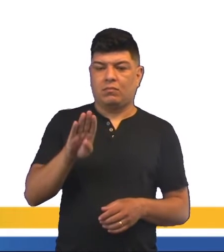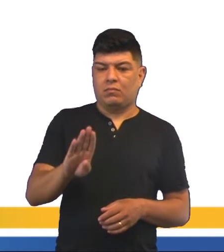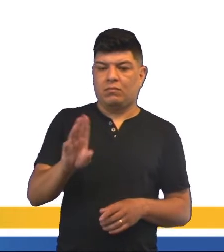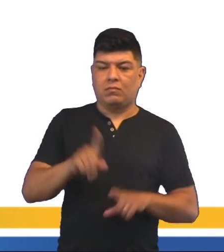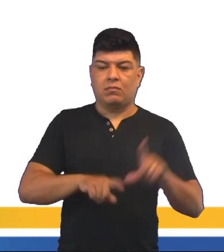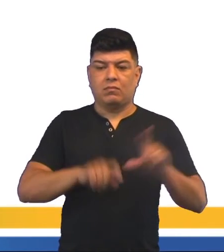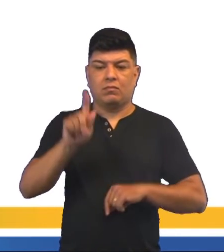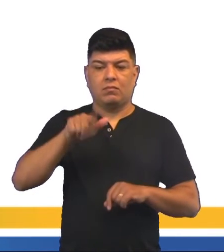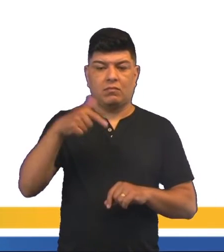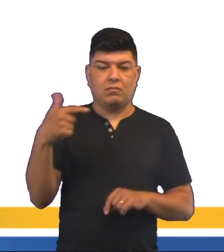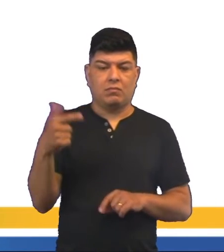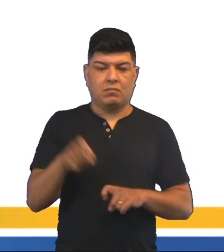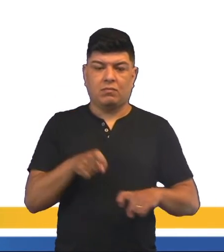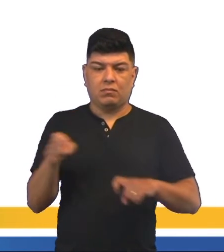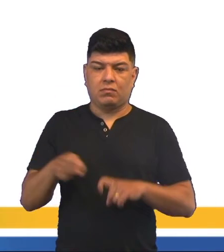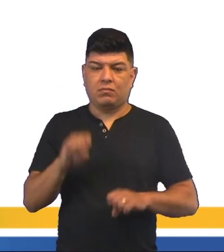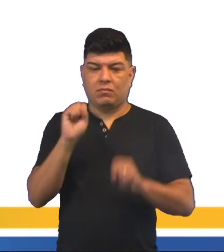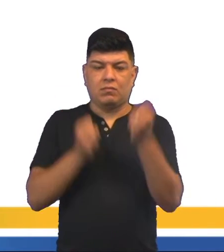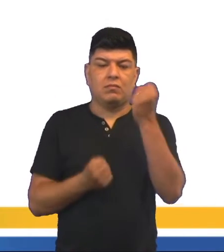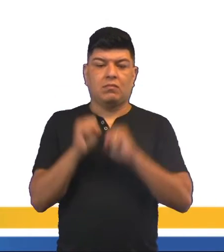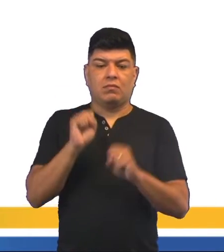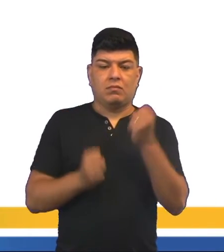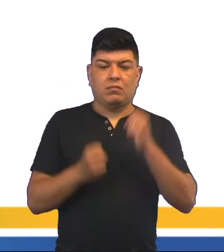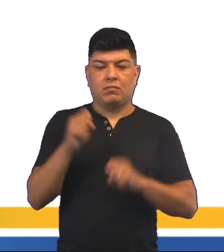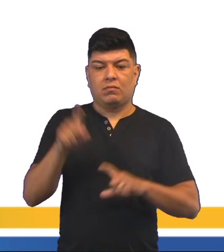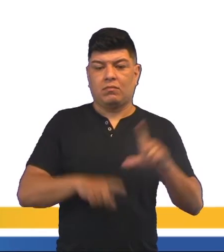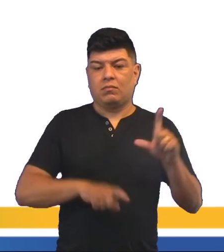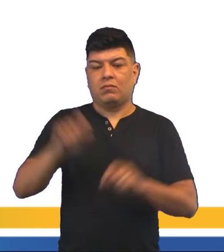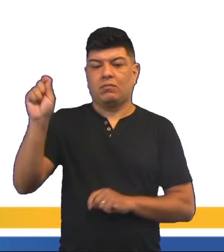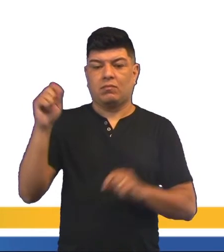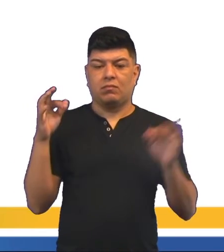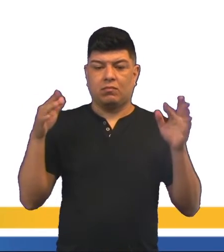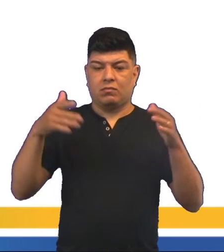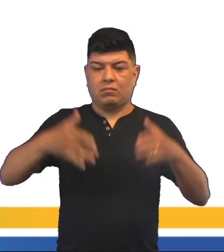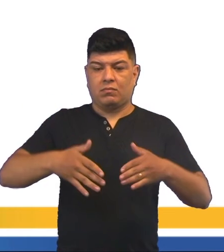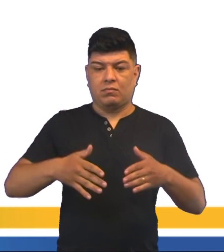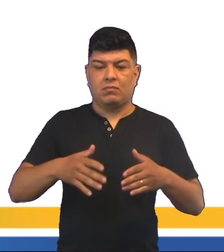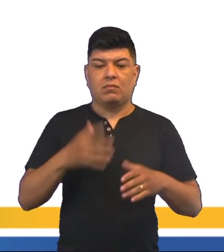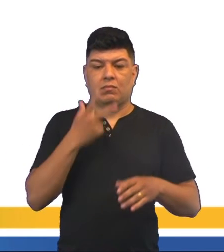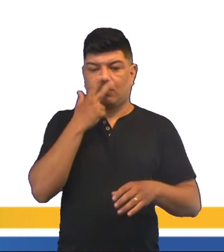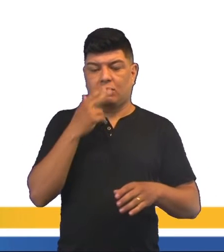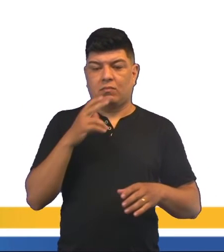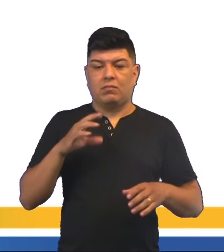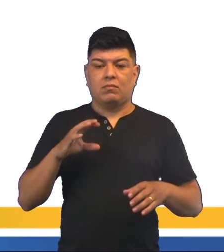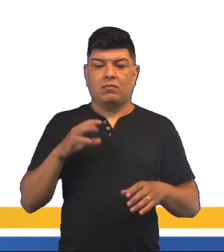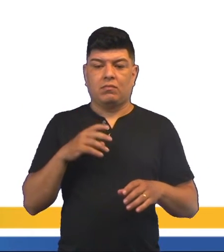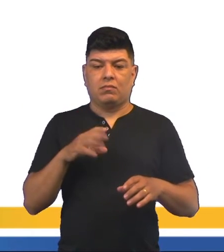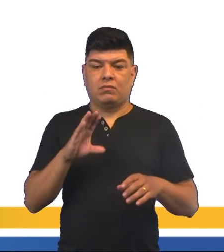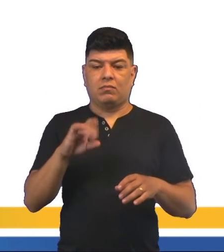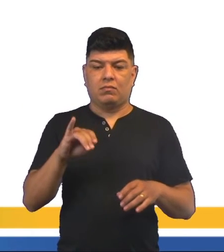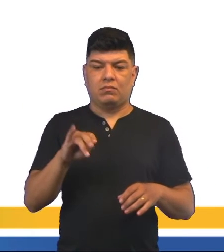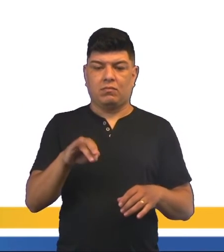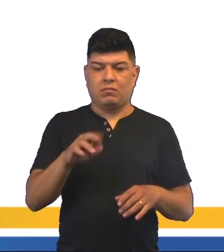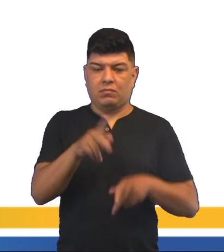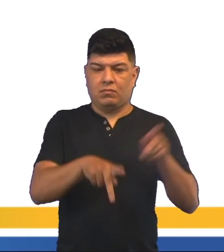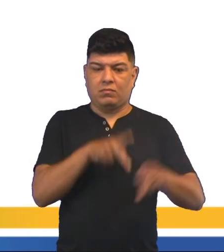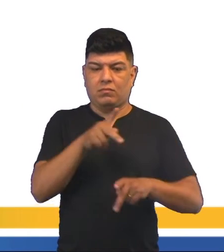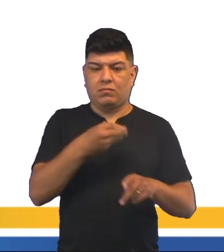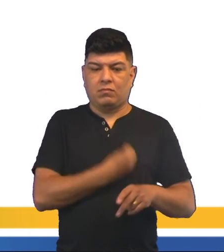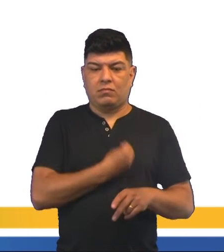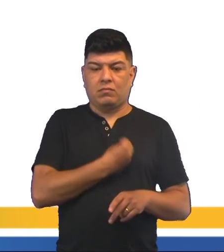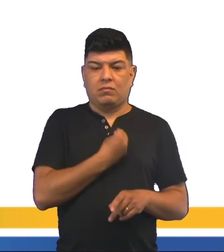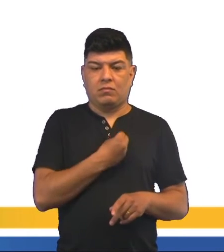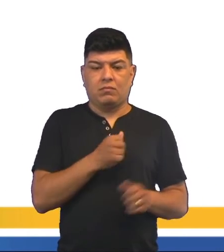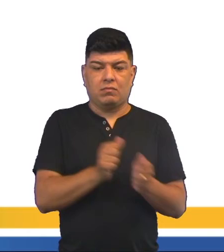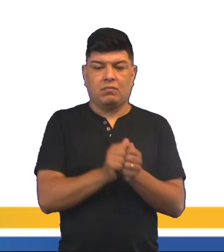né, seguidos da agricultura e da indústria. A indústria do Acre, né, ela concentra-se no setor de construção civil, que tem a maior participação